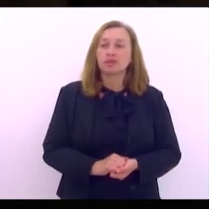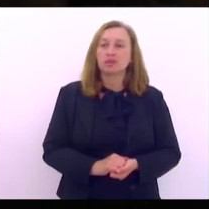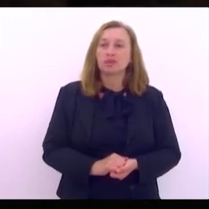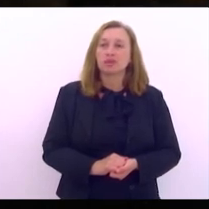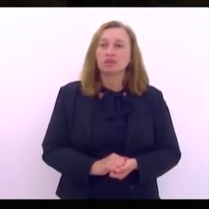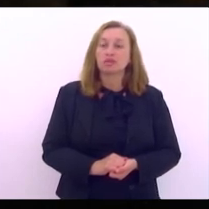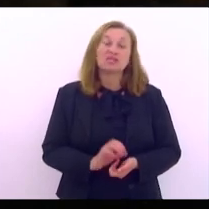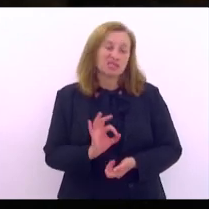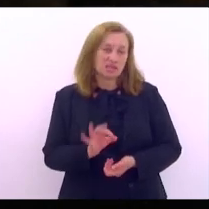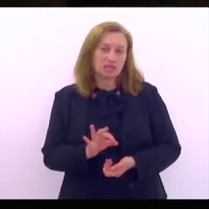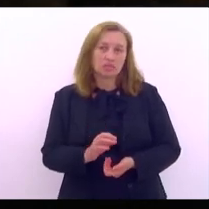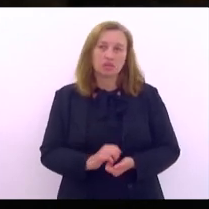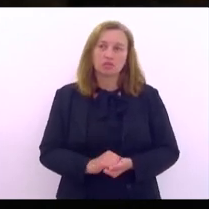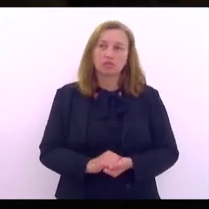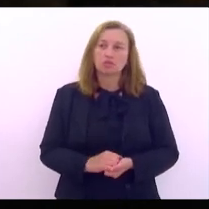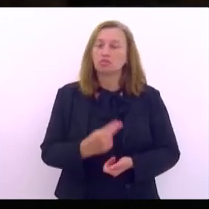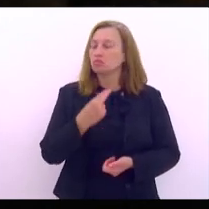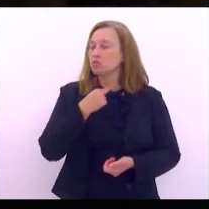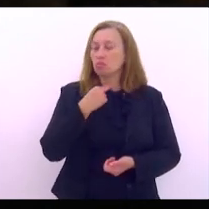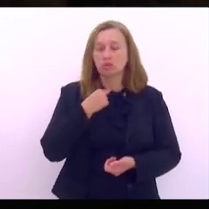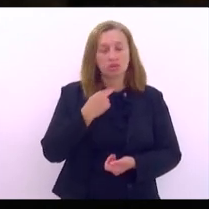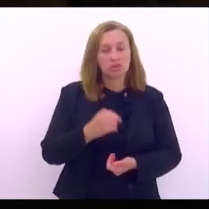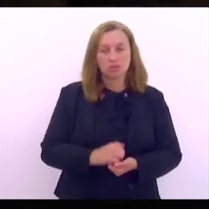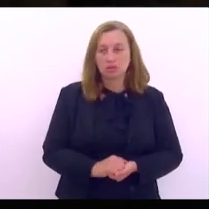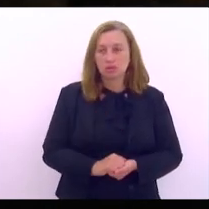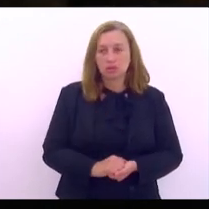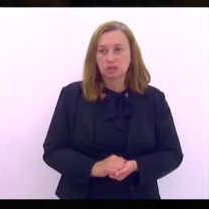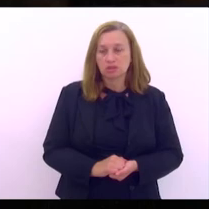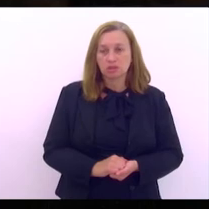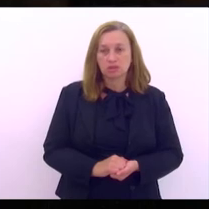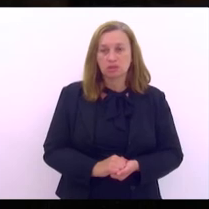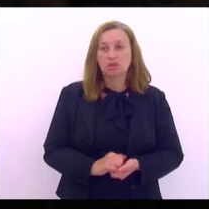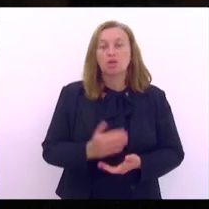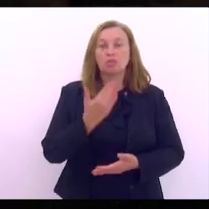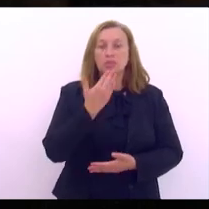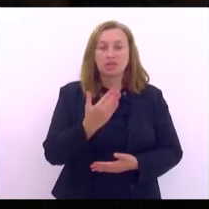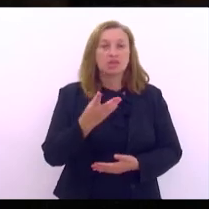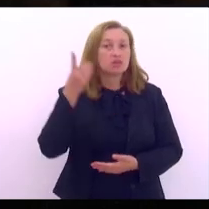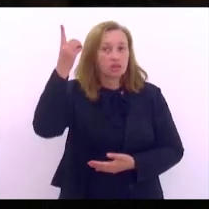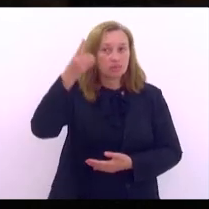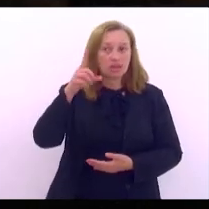é evidentemente, nós não podemos passar ao largo, e eu queria pedir ao deputado